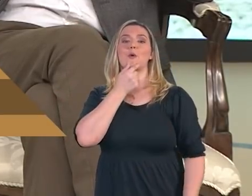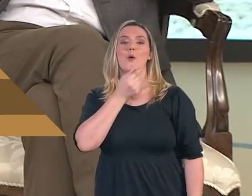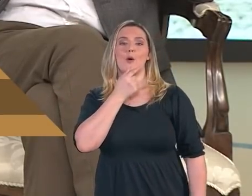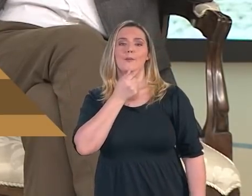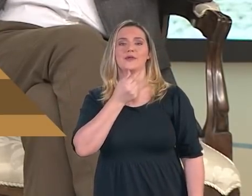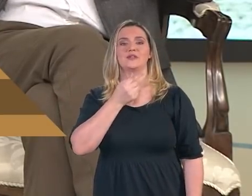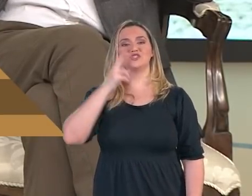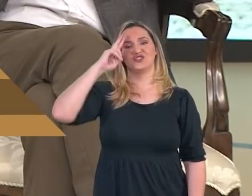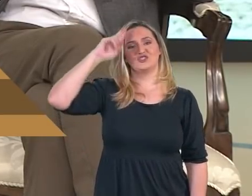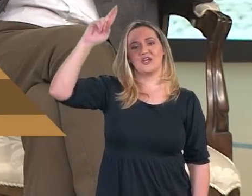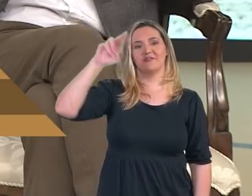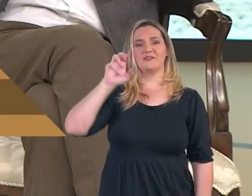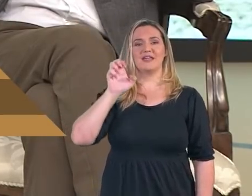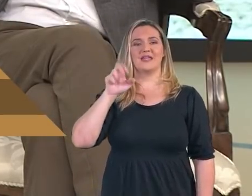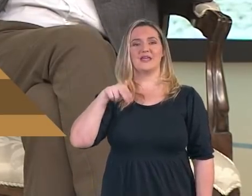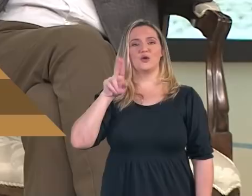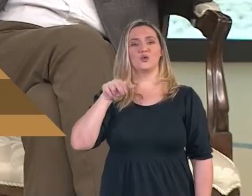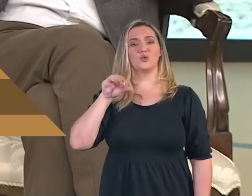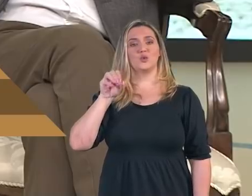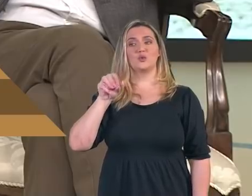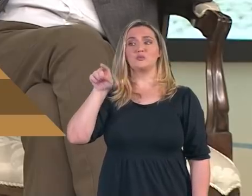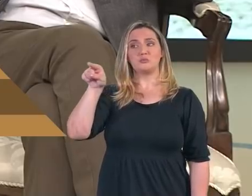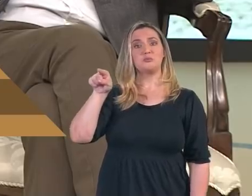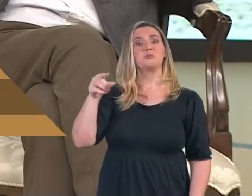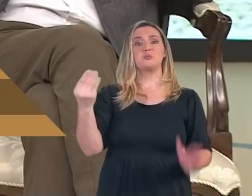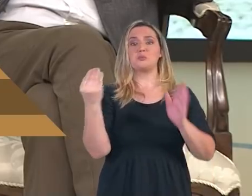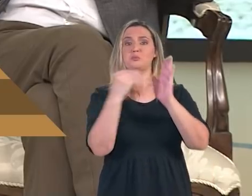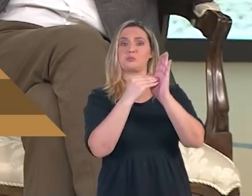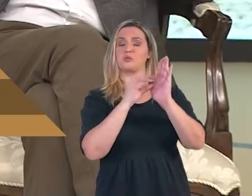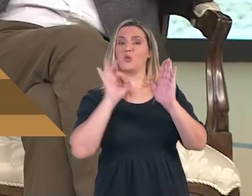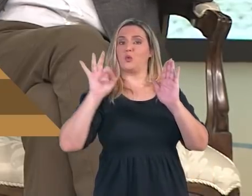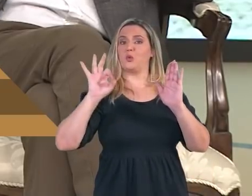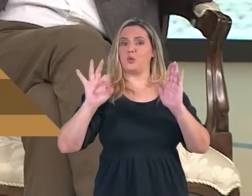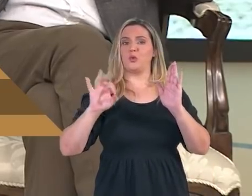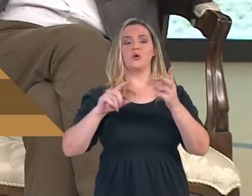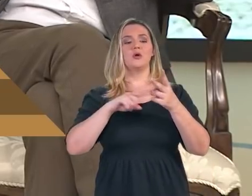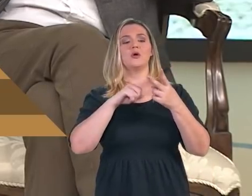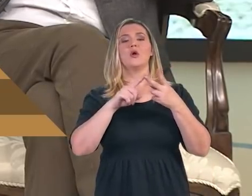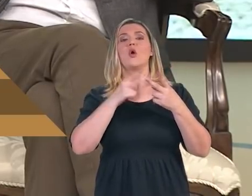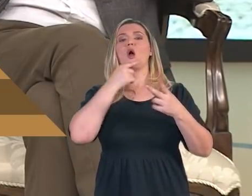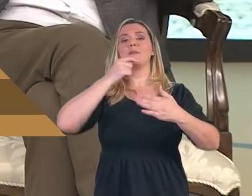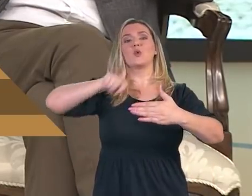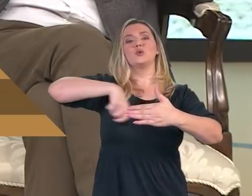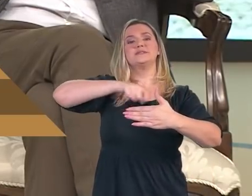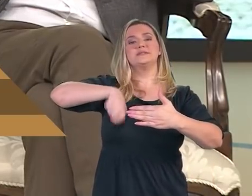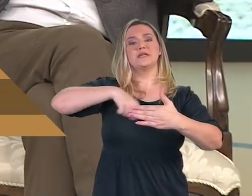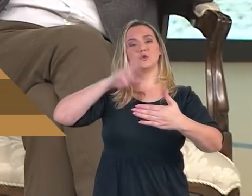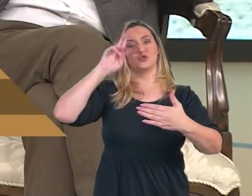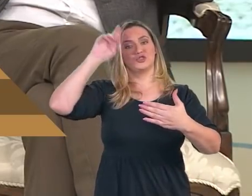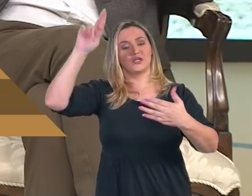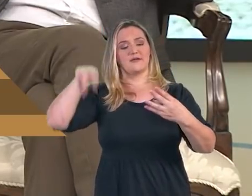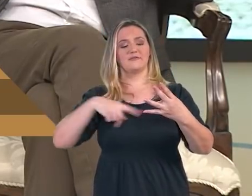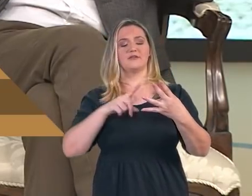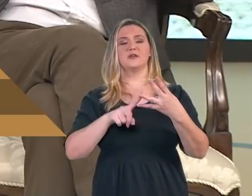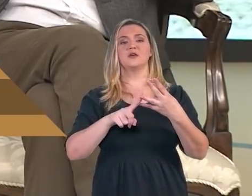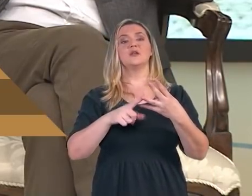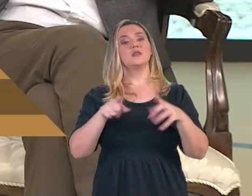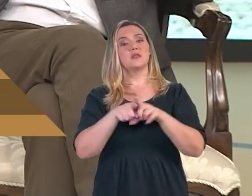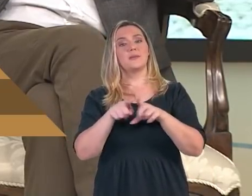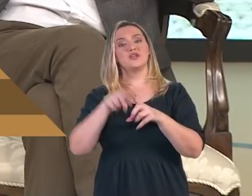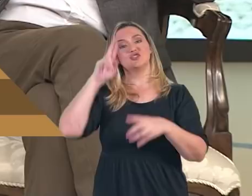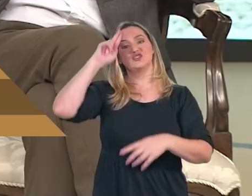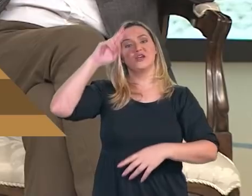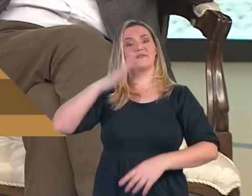dos eunucos, Meusar, que segundo alguns seria o nome do cozinheiro-chefe, Arioque, o chefe da guarda,